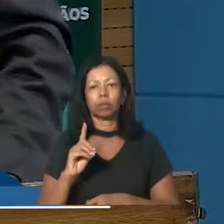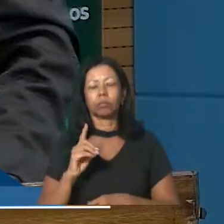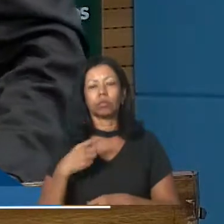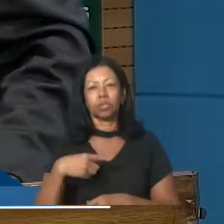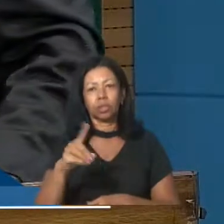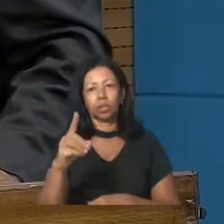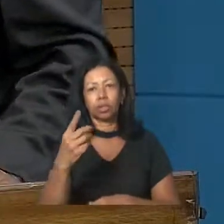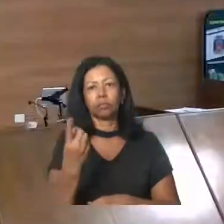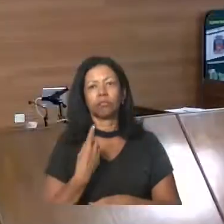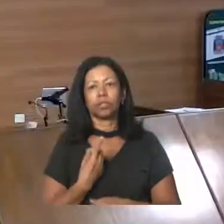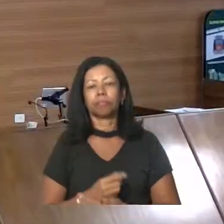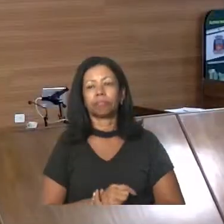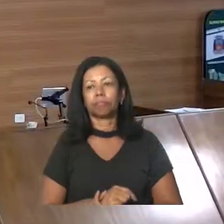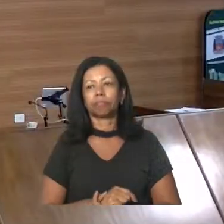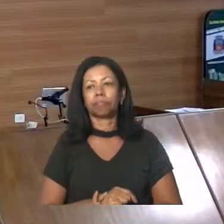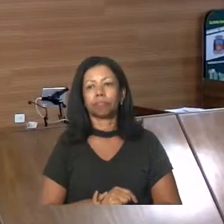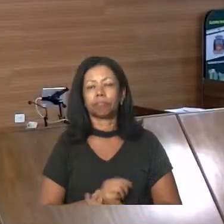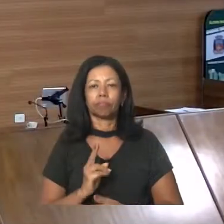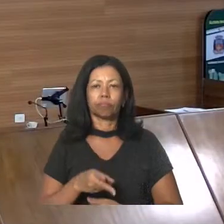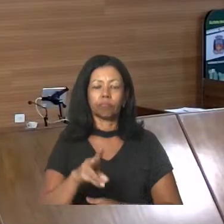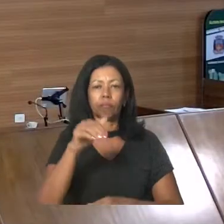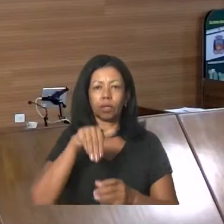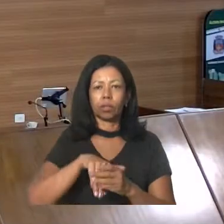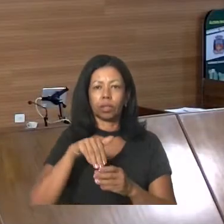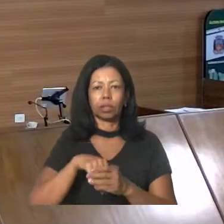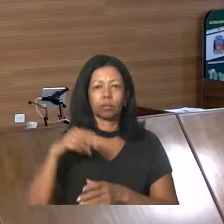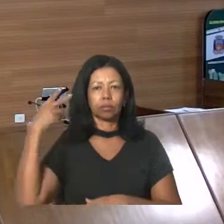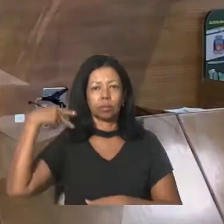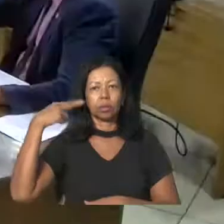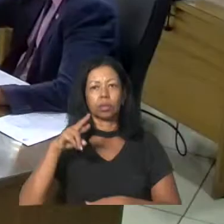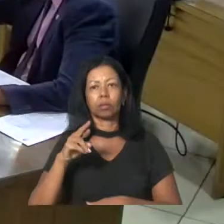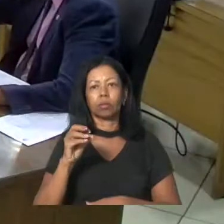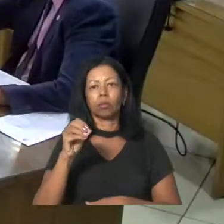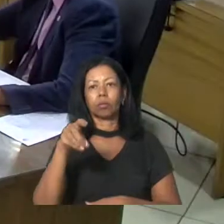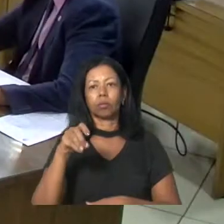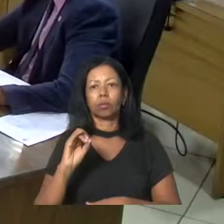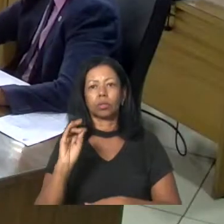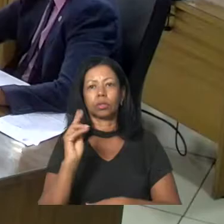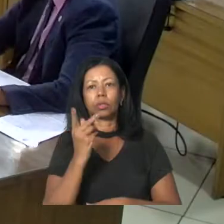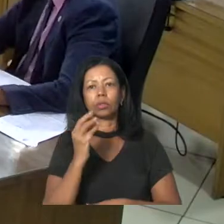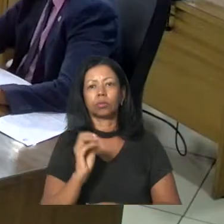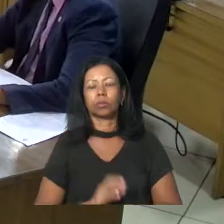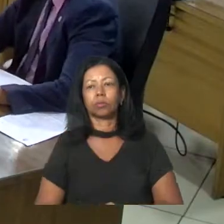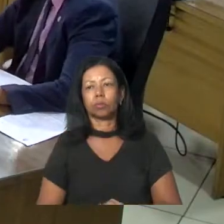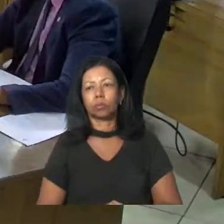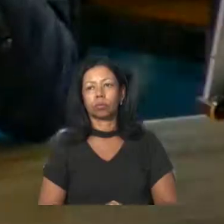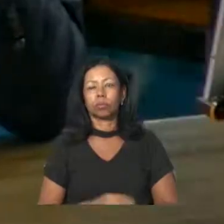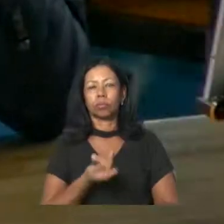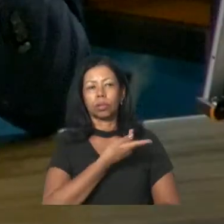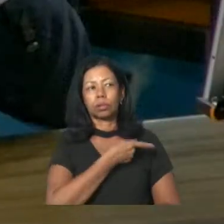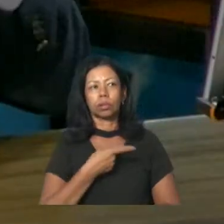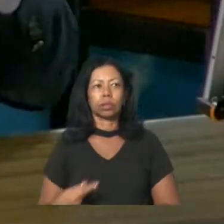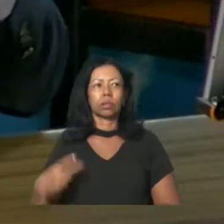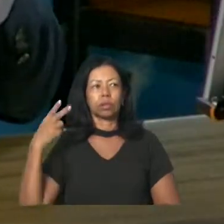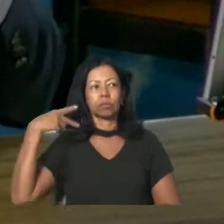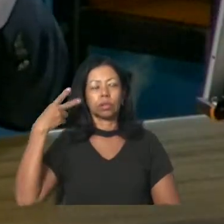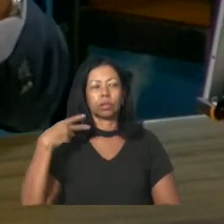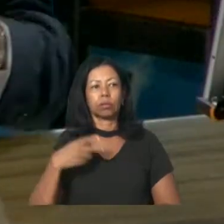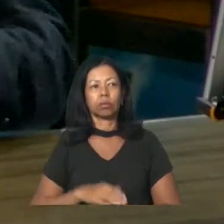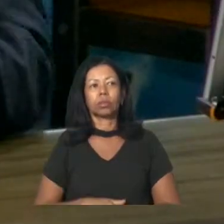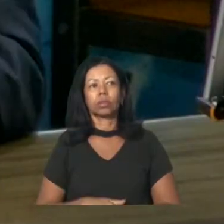É só, senhor presidente. Continue votação, palavra vereador Roxinho. Senhor presidente, senhores vereadores, mais uma vez,